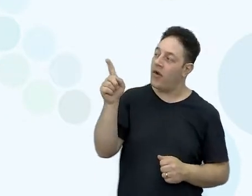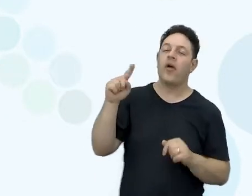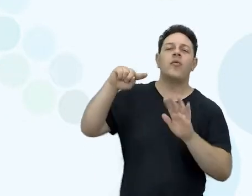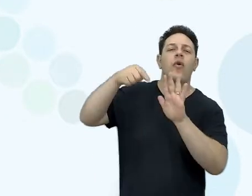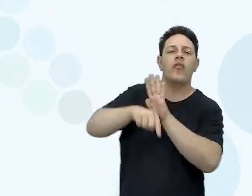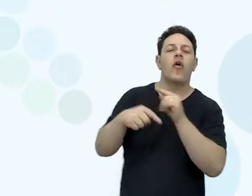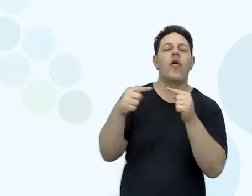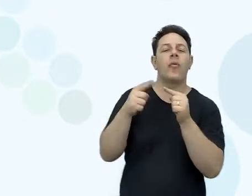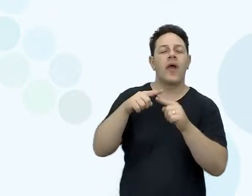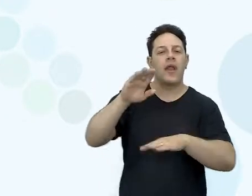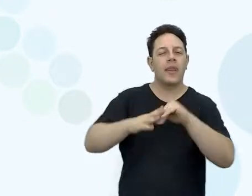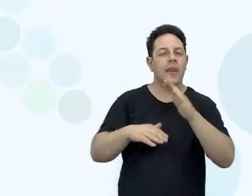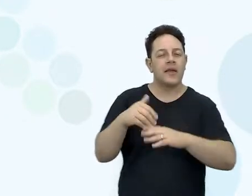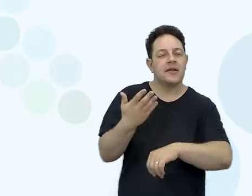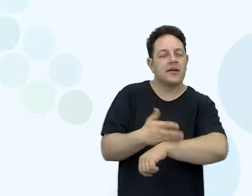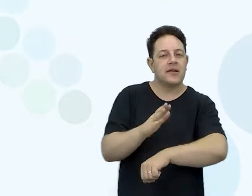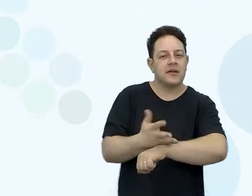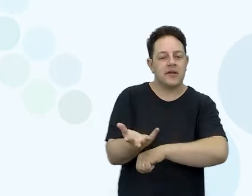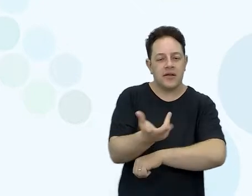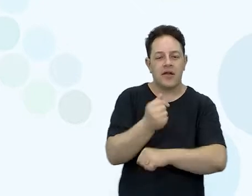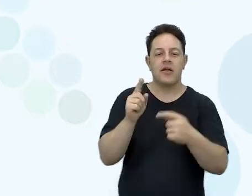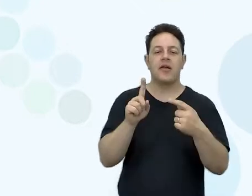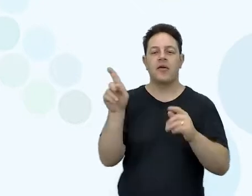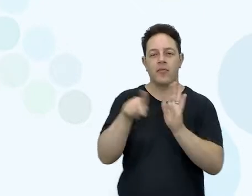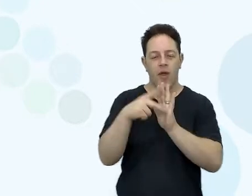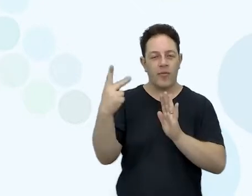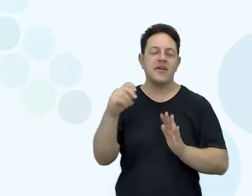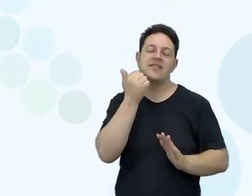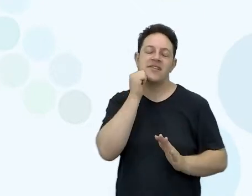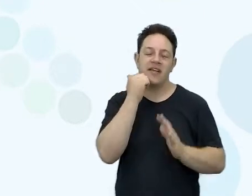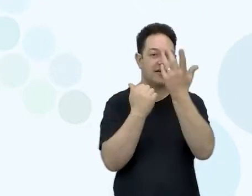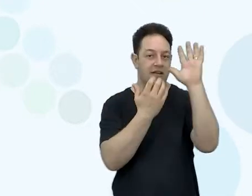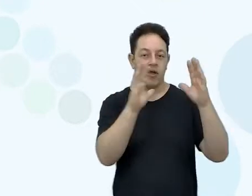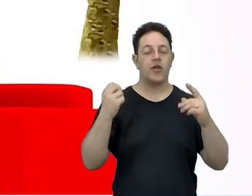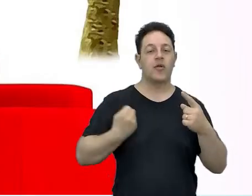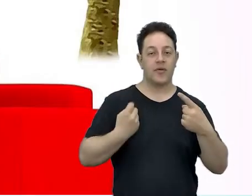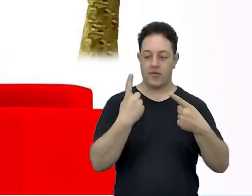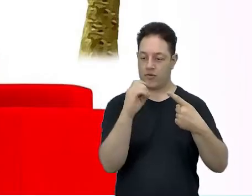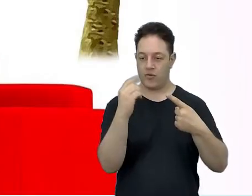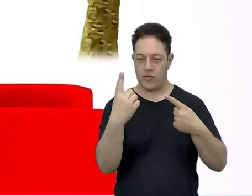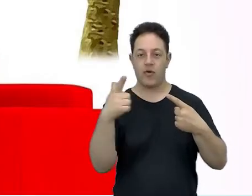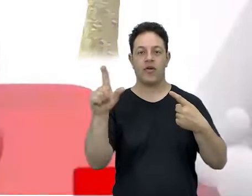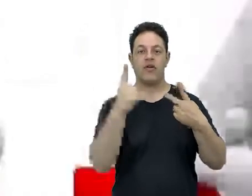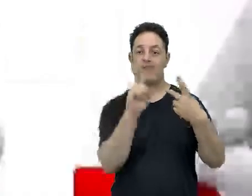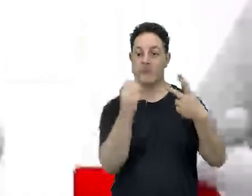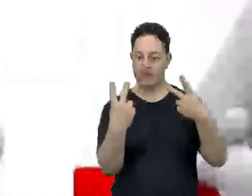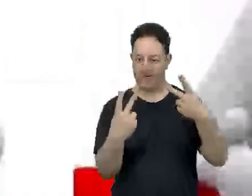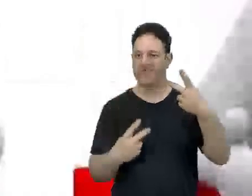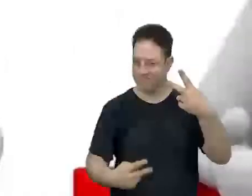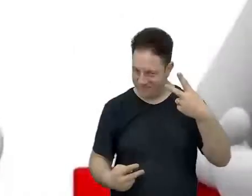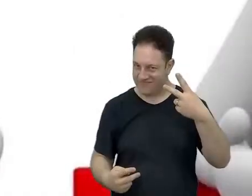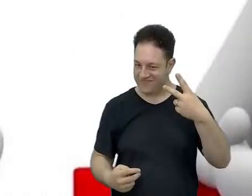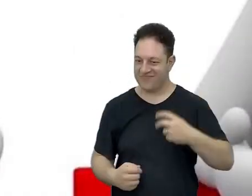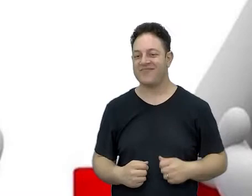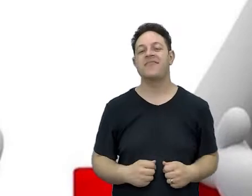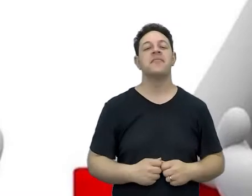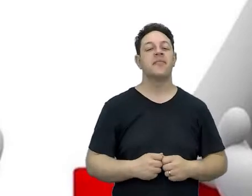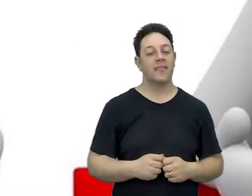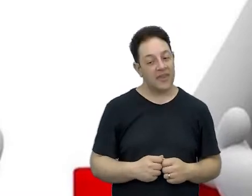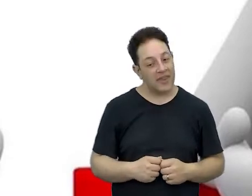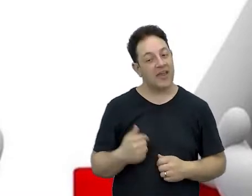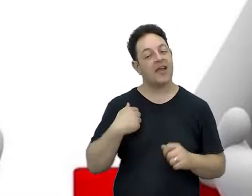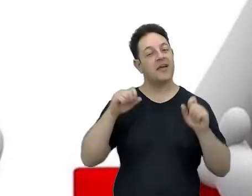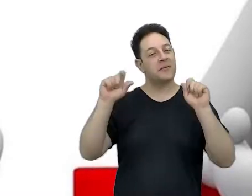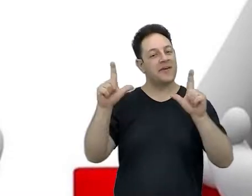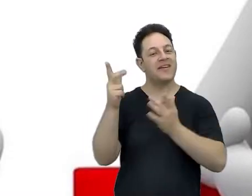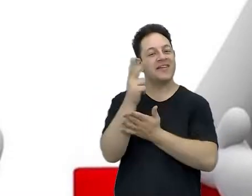aí essas duas habilidades do currículo de Ciências da Natureza, número 101 e número 102, beleza? Bom, eu coloquei esse